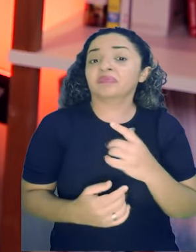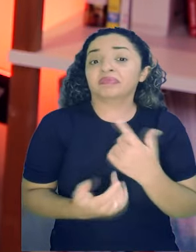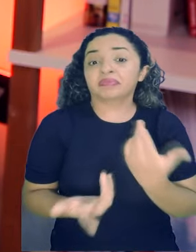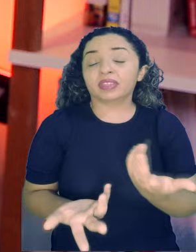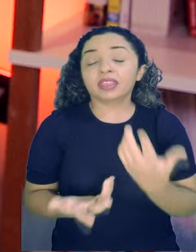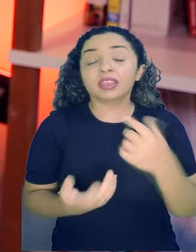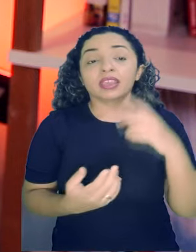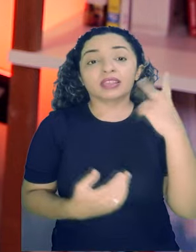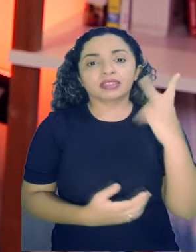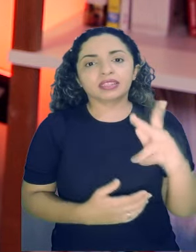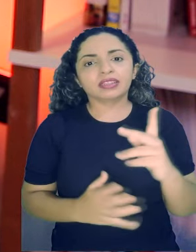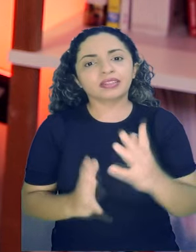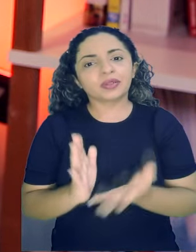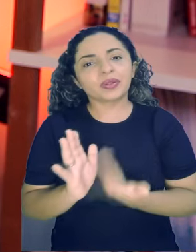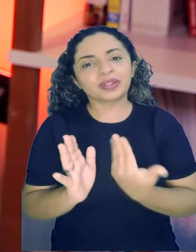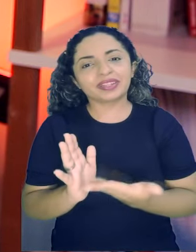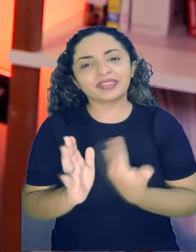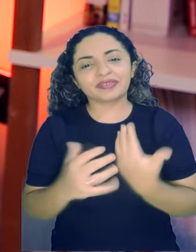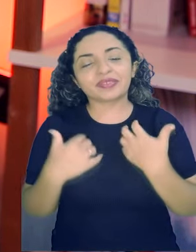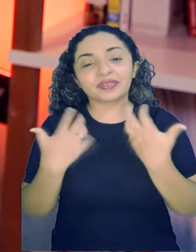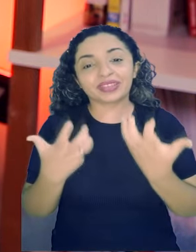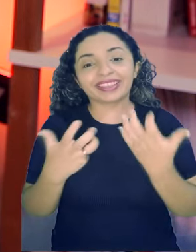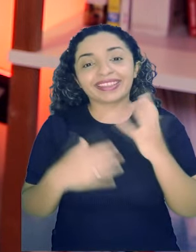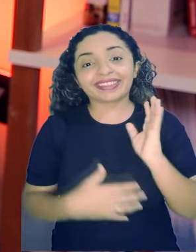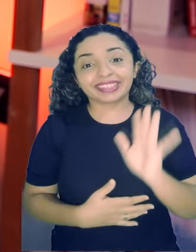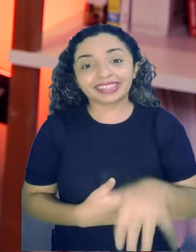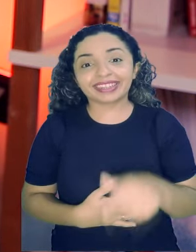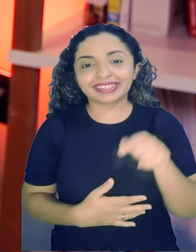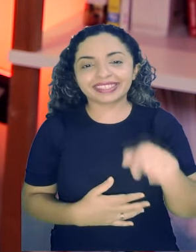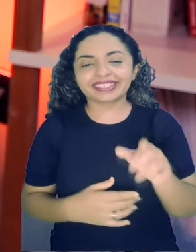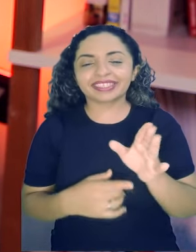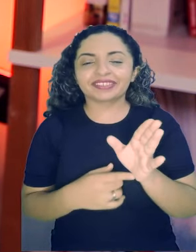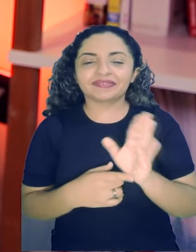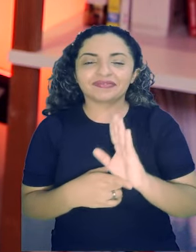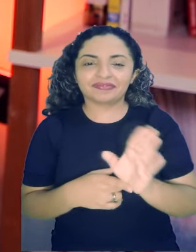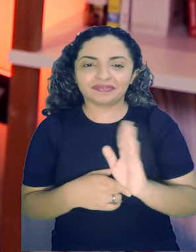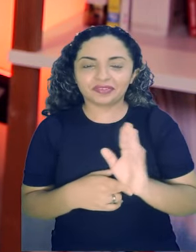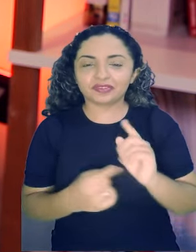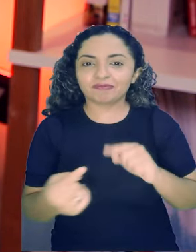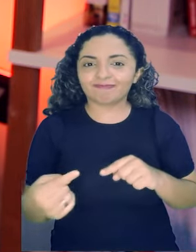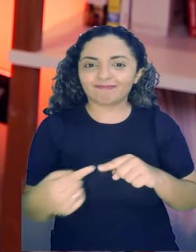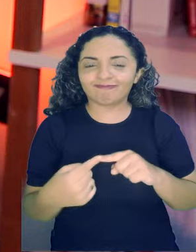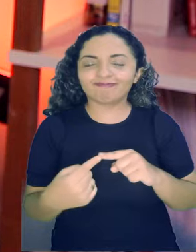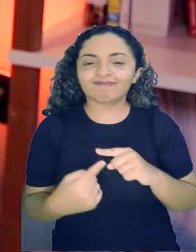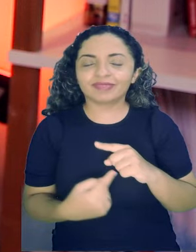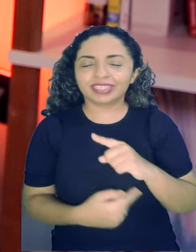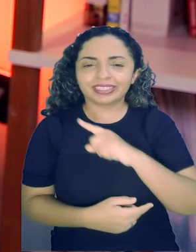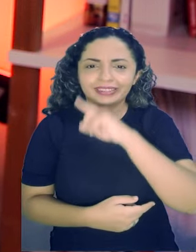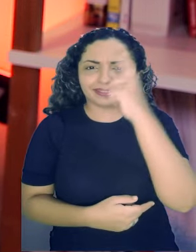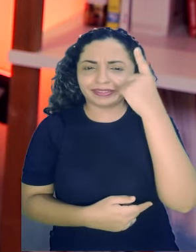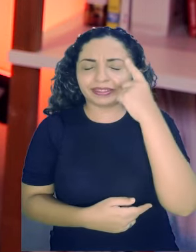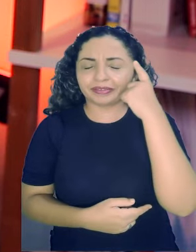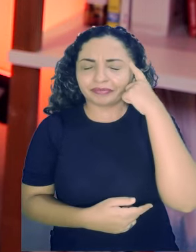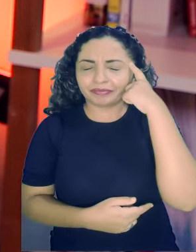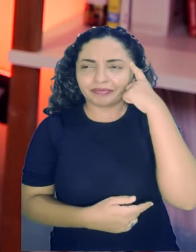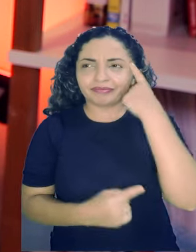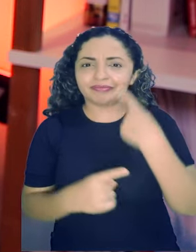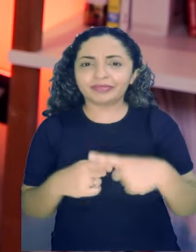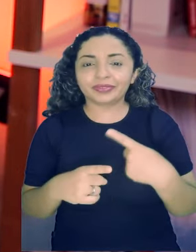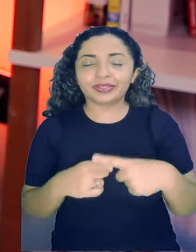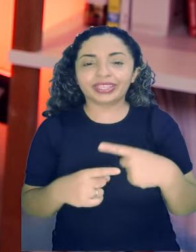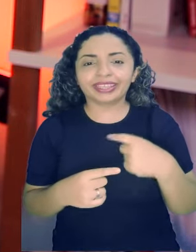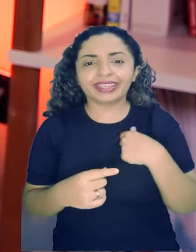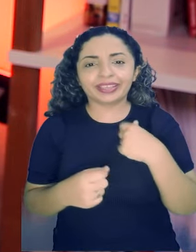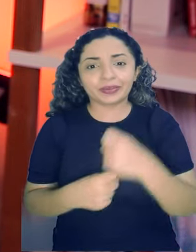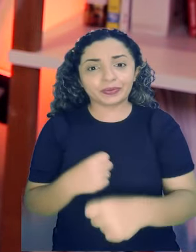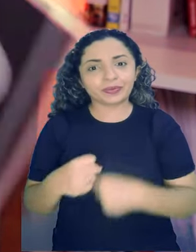na cabeça dele. É um livro que eu quero também trazer para o canal, quero sentar para trazer para o canal as ideias, e eu fiquei impressionado como esse